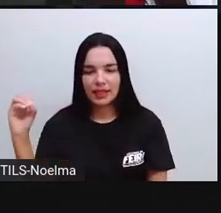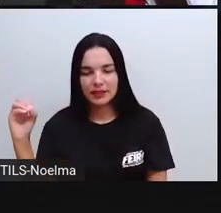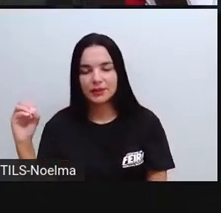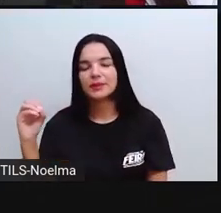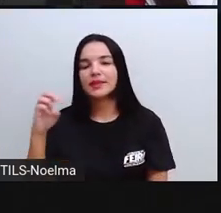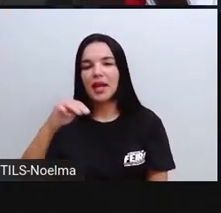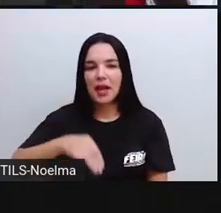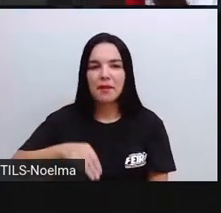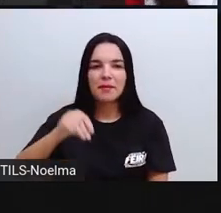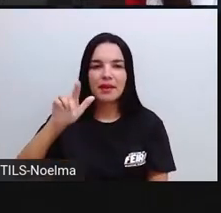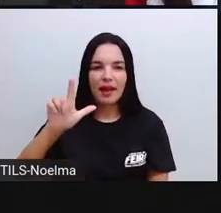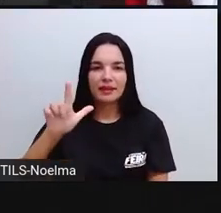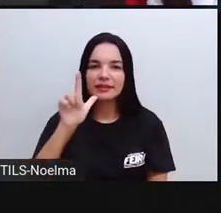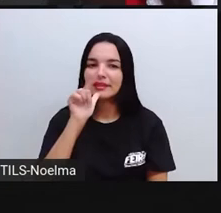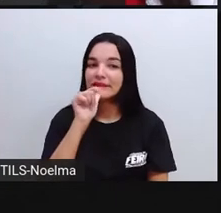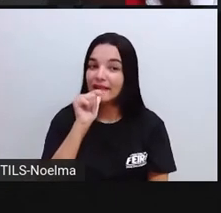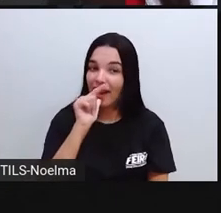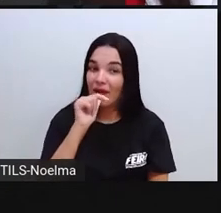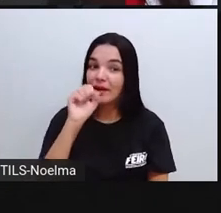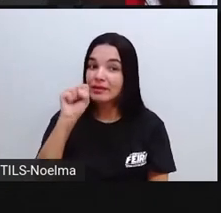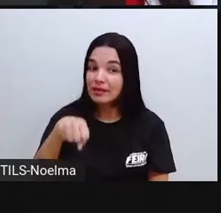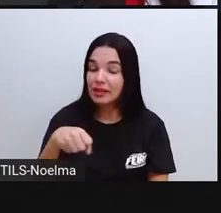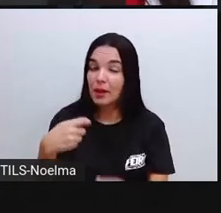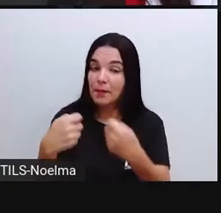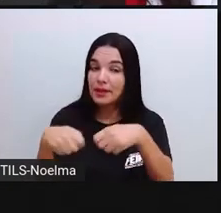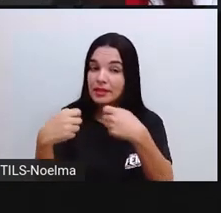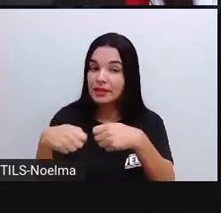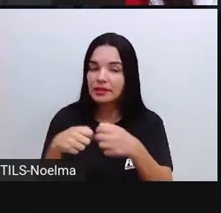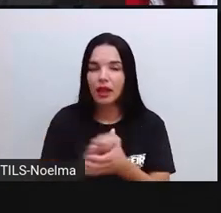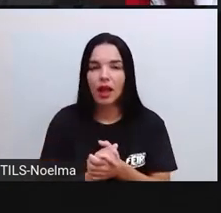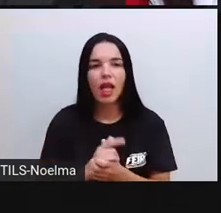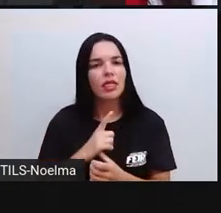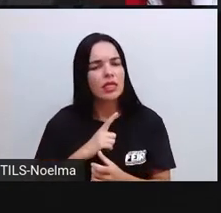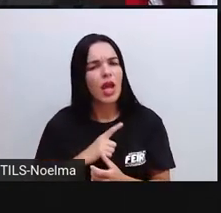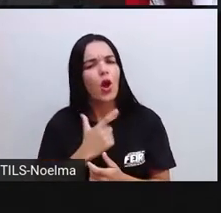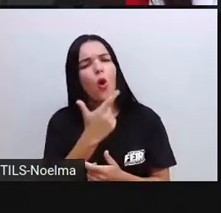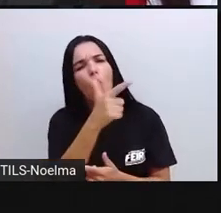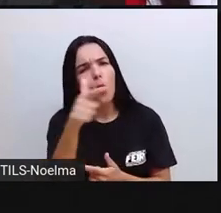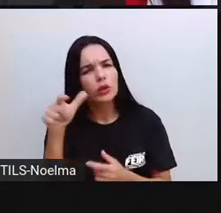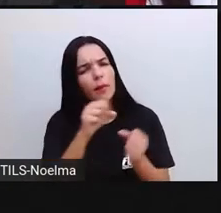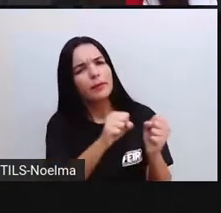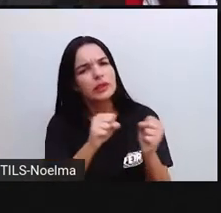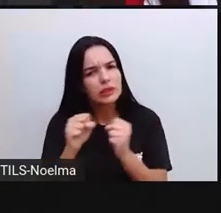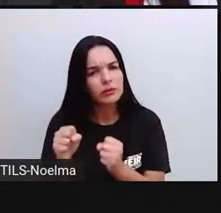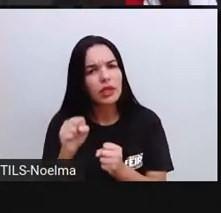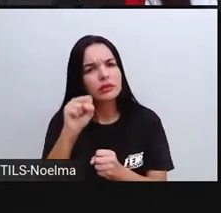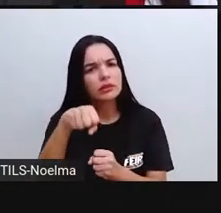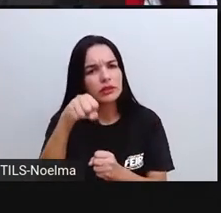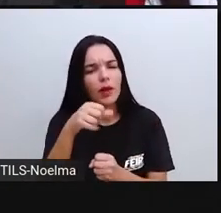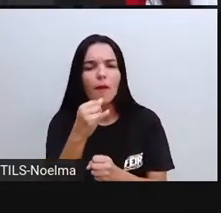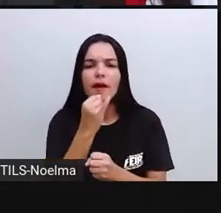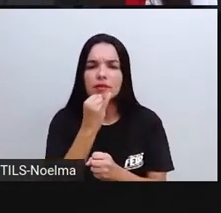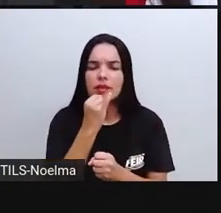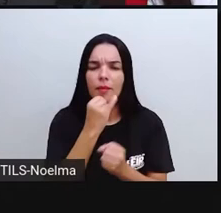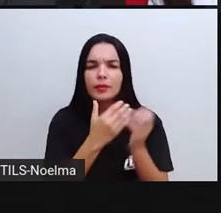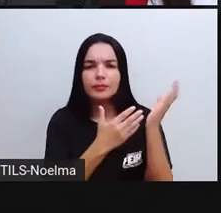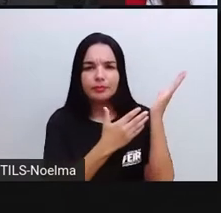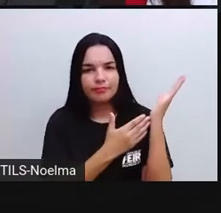1.600 ml de água, que é o que ela precisa. Existem outras possibilidades? Existem sim. Por exemplo,